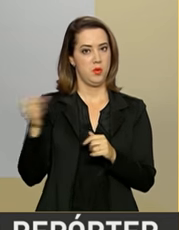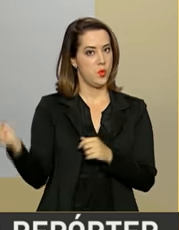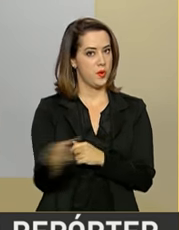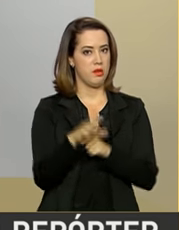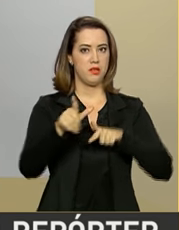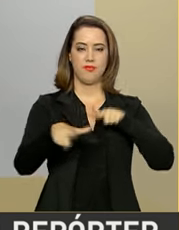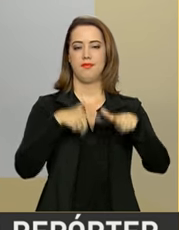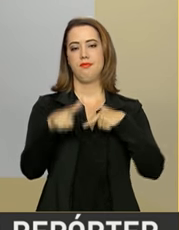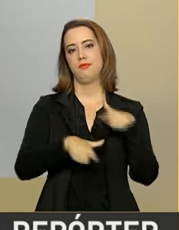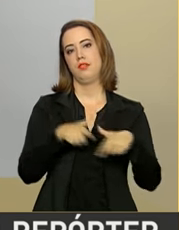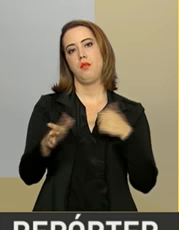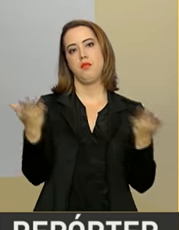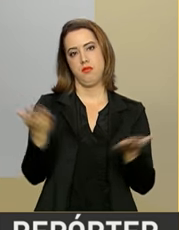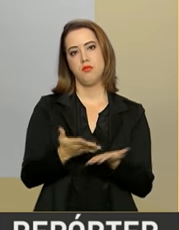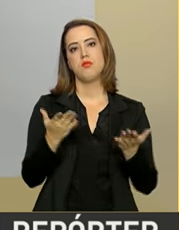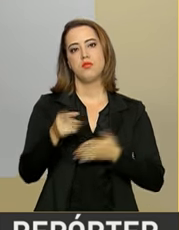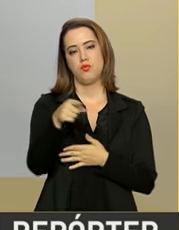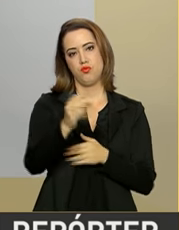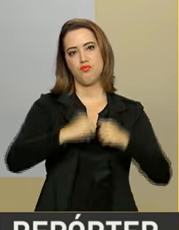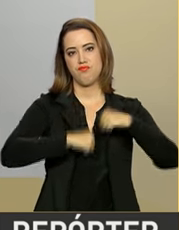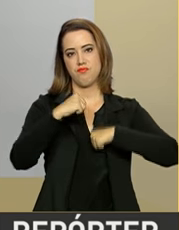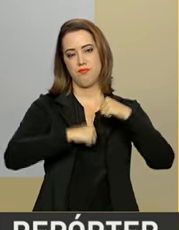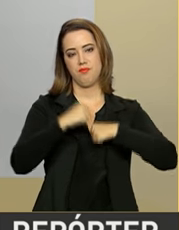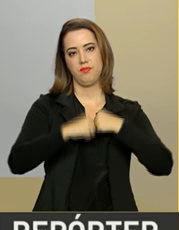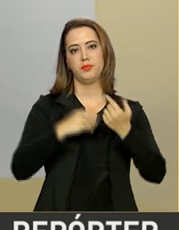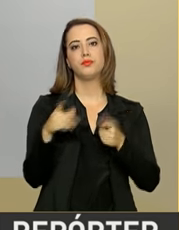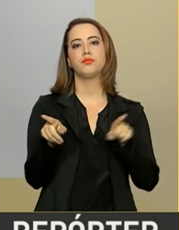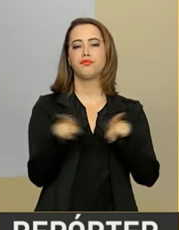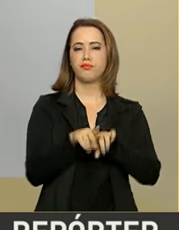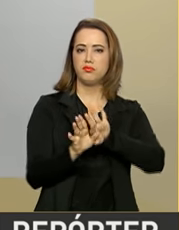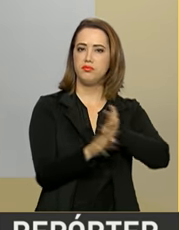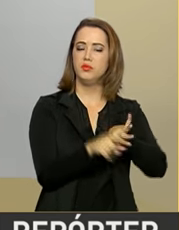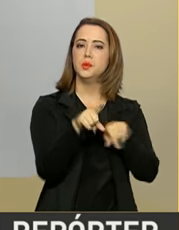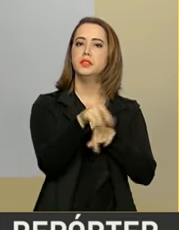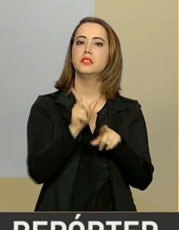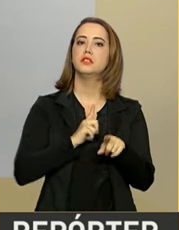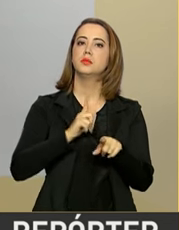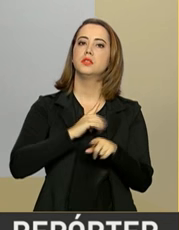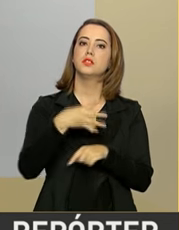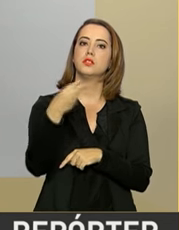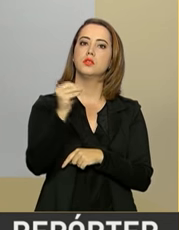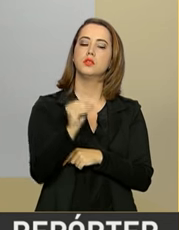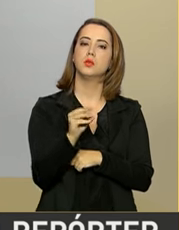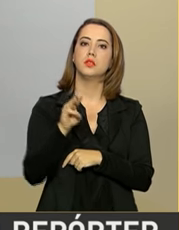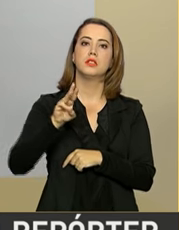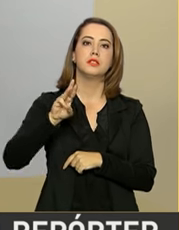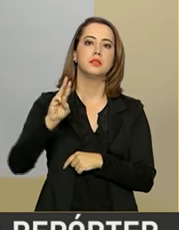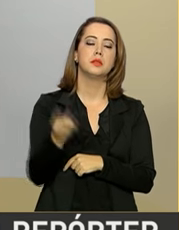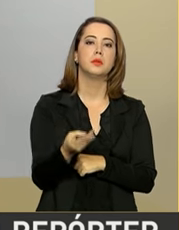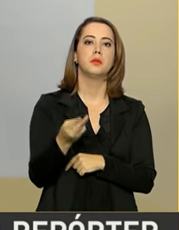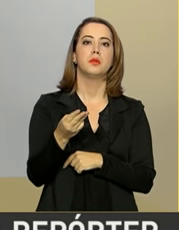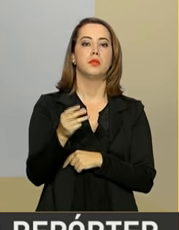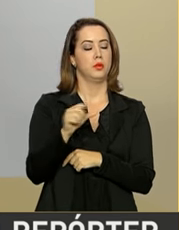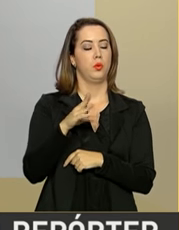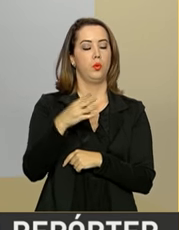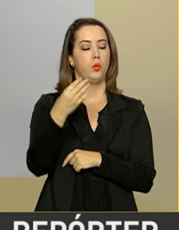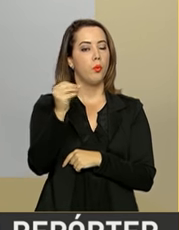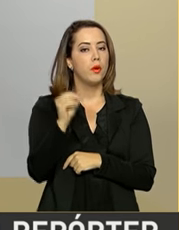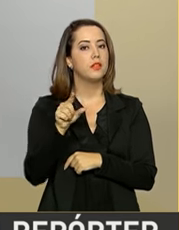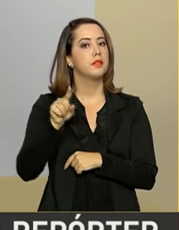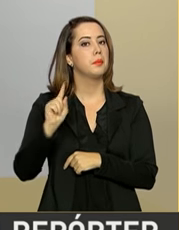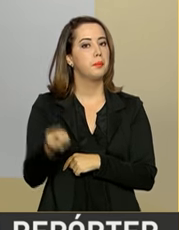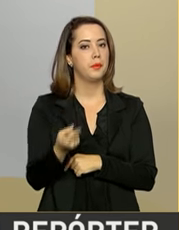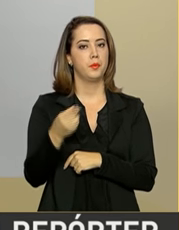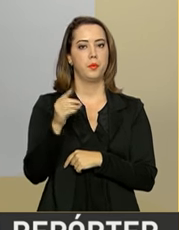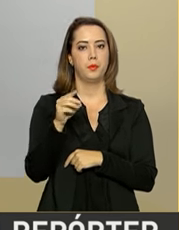gerados por este trabalho da Klabin, de fora parte as 40 mil pessoas que trabalharam na obra. Então, aqui